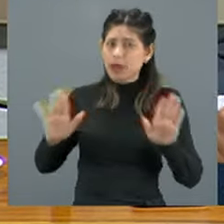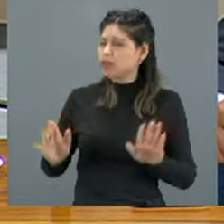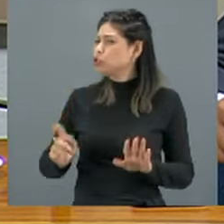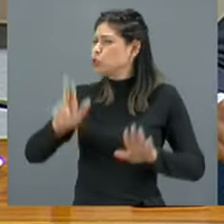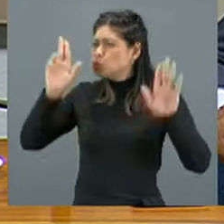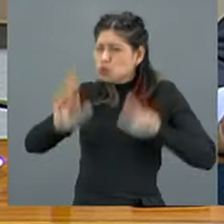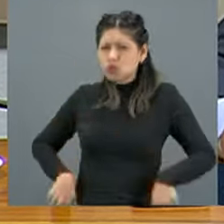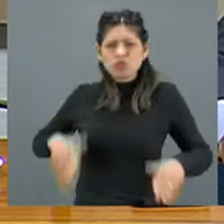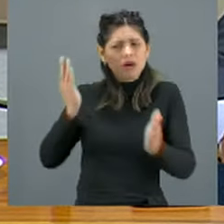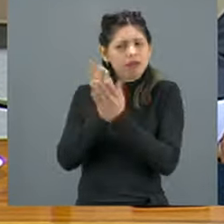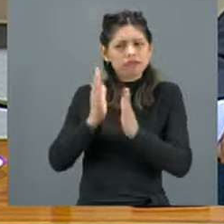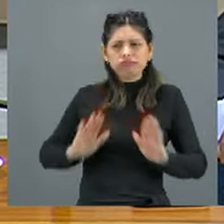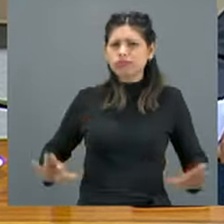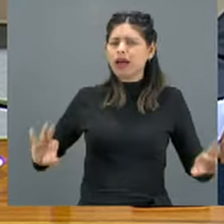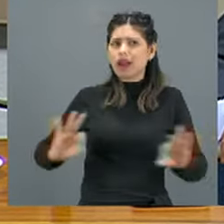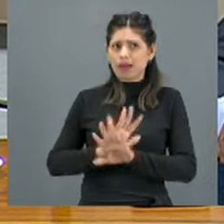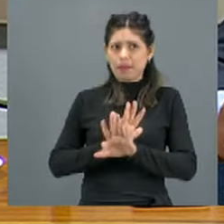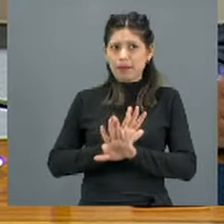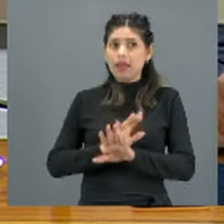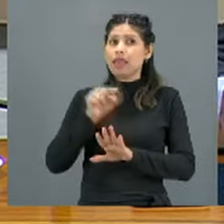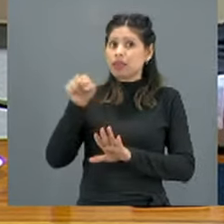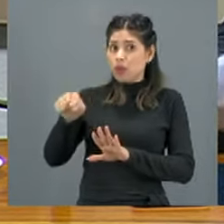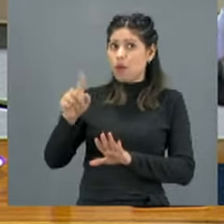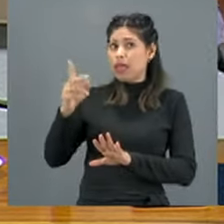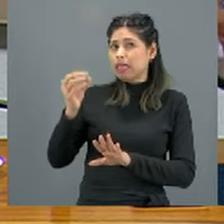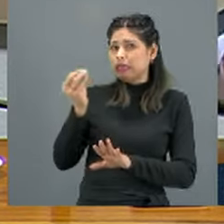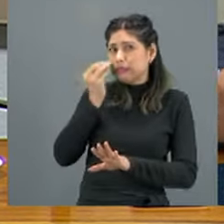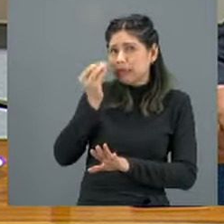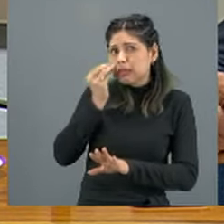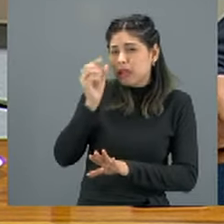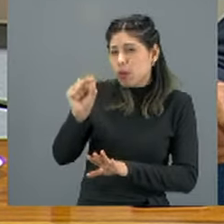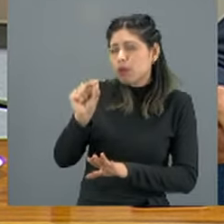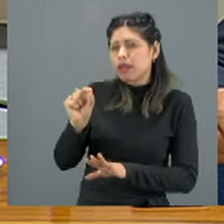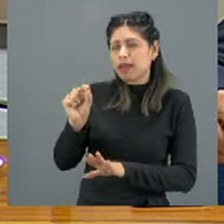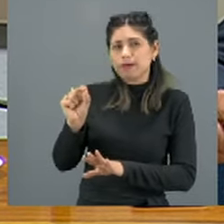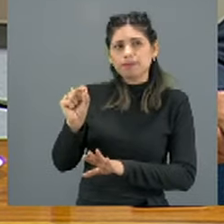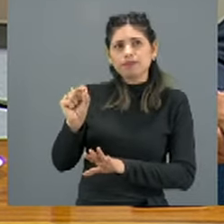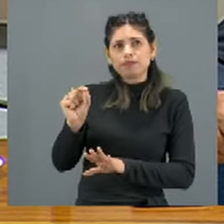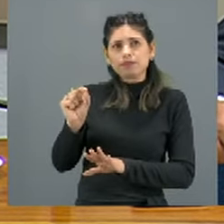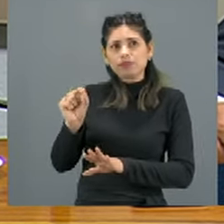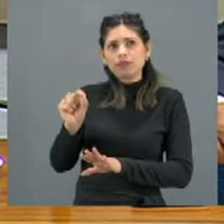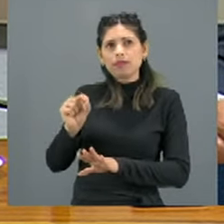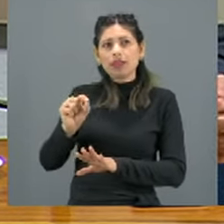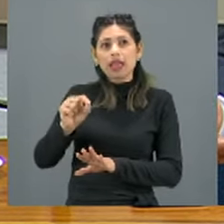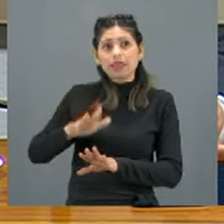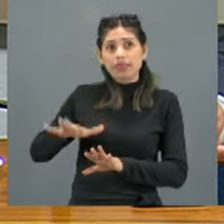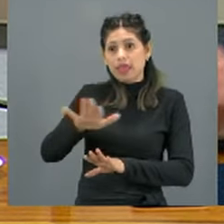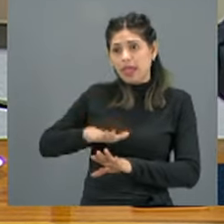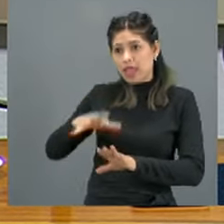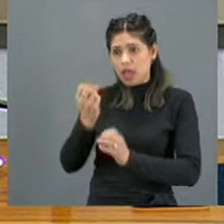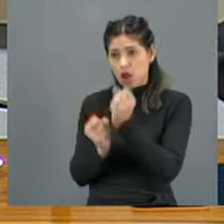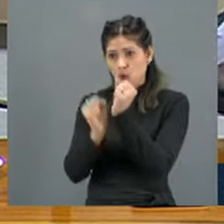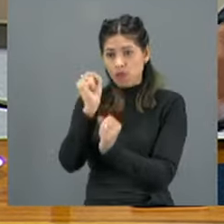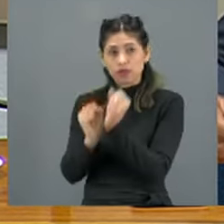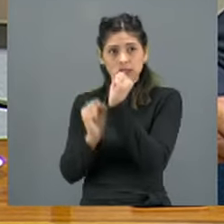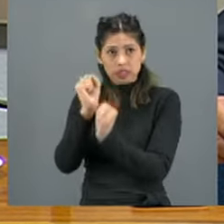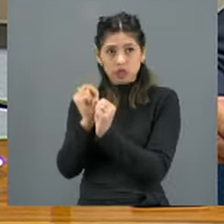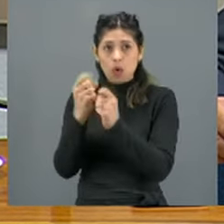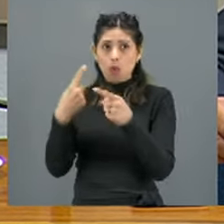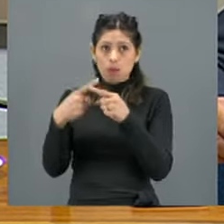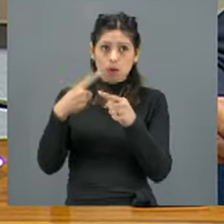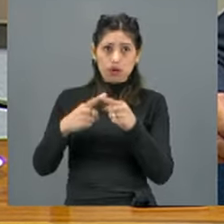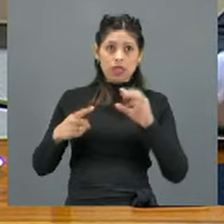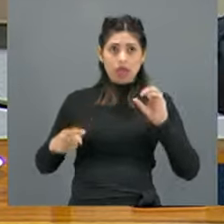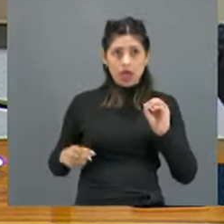nunca. Então, ele sim, é autossustentável. Para você ampliar a usina, as ONGs que mandam